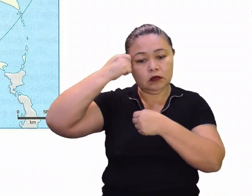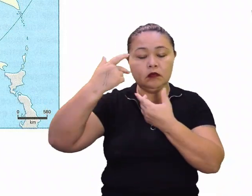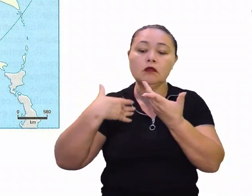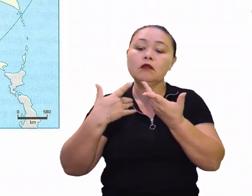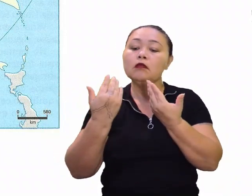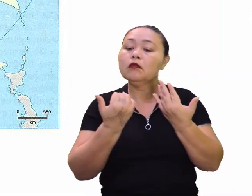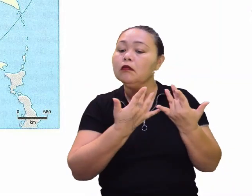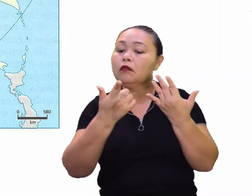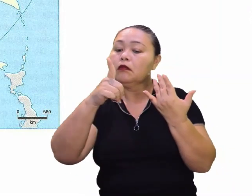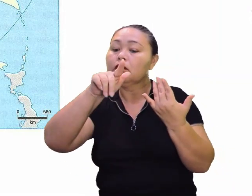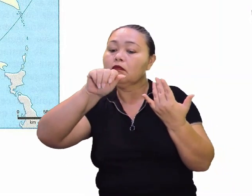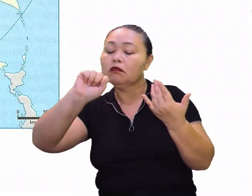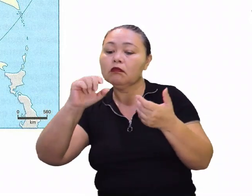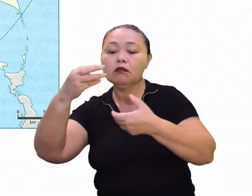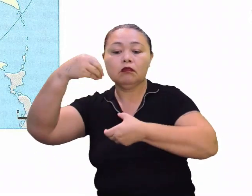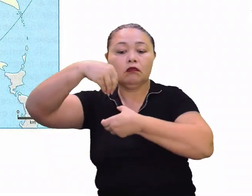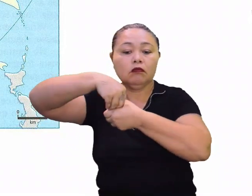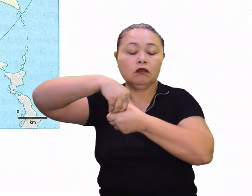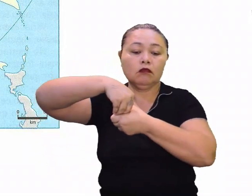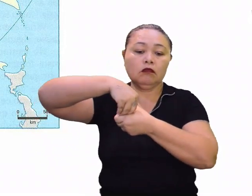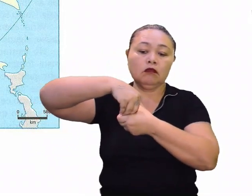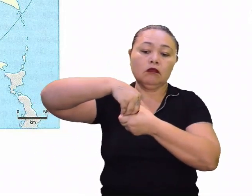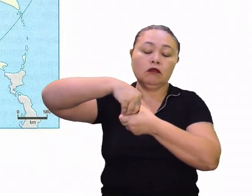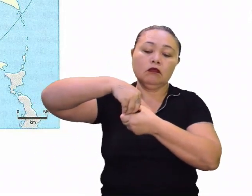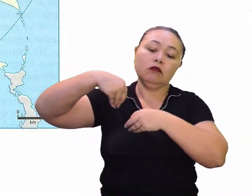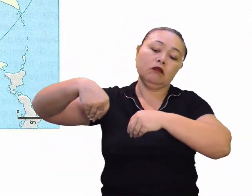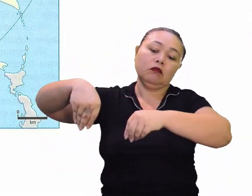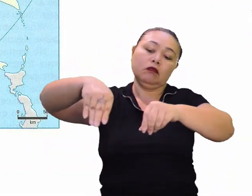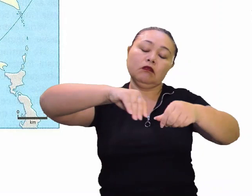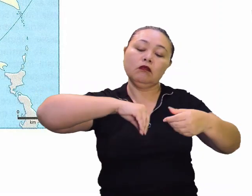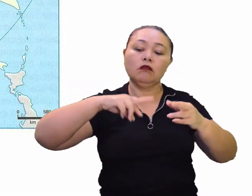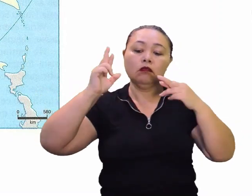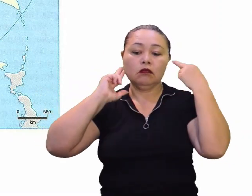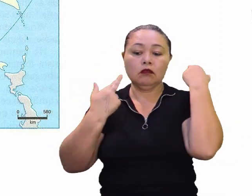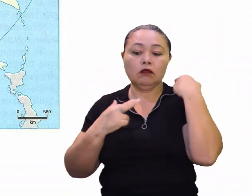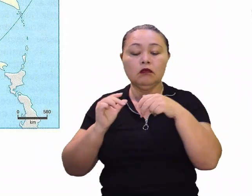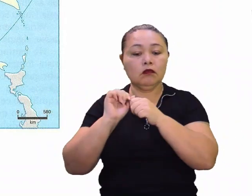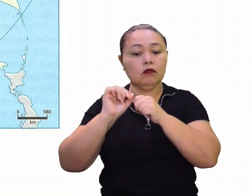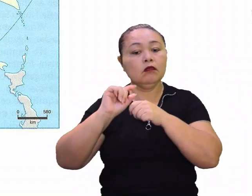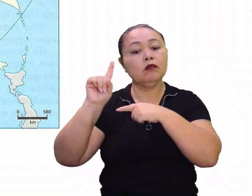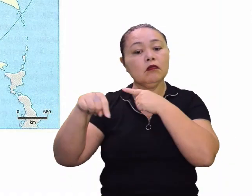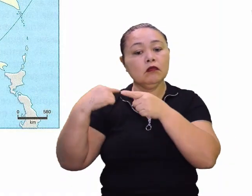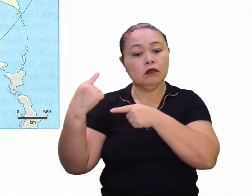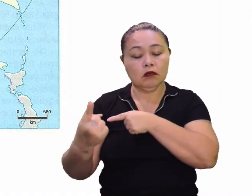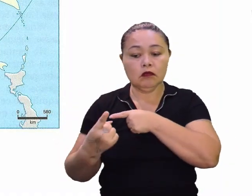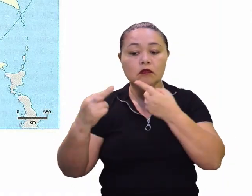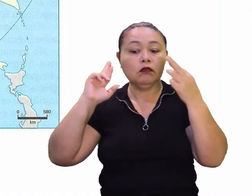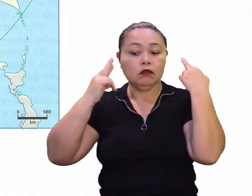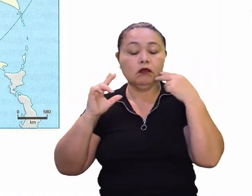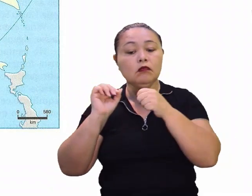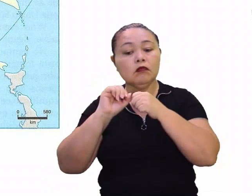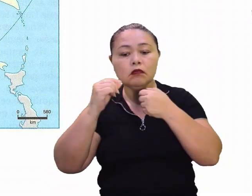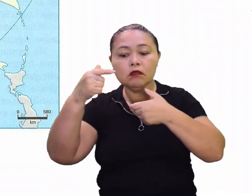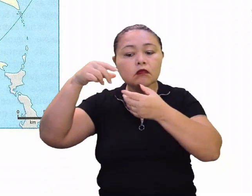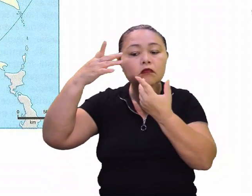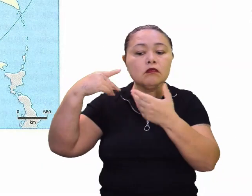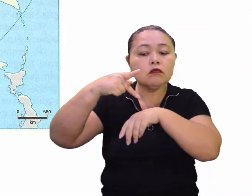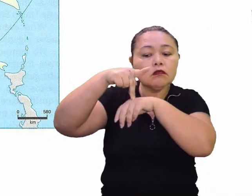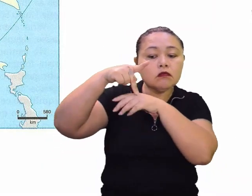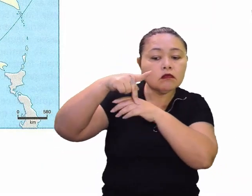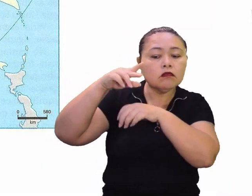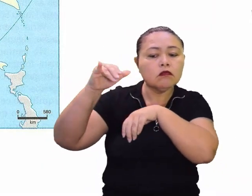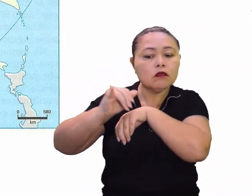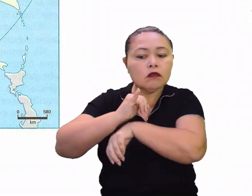gás natural dentro do território russo. E a Rússia é um ponto estratégico,